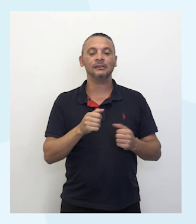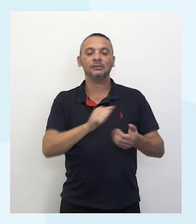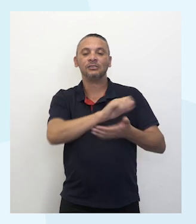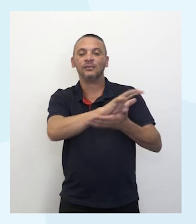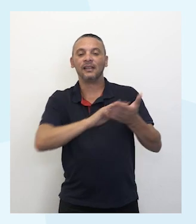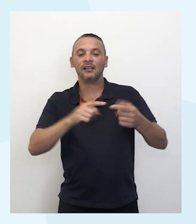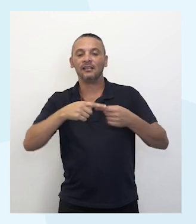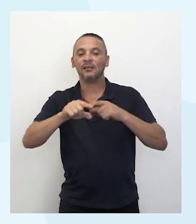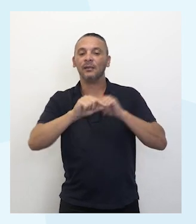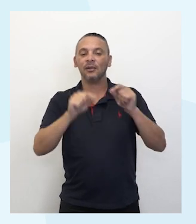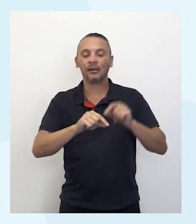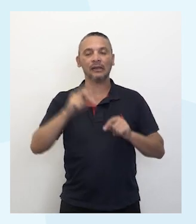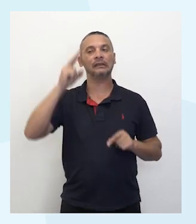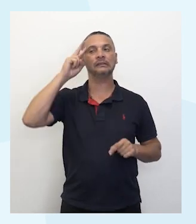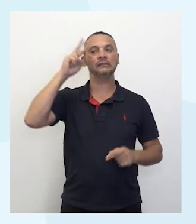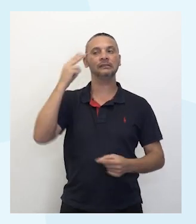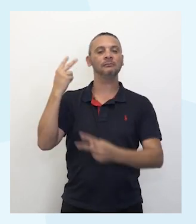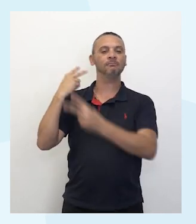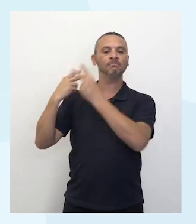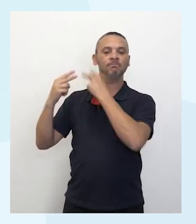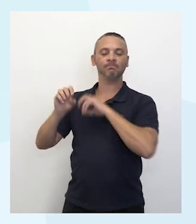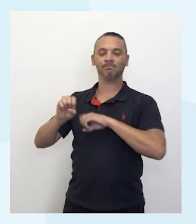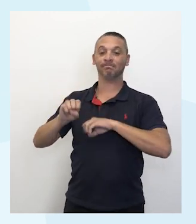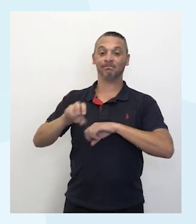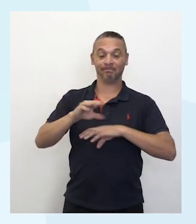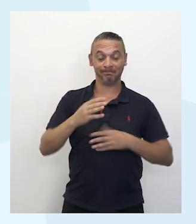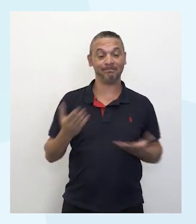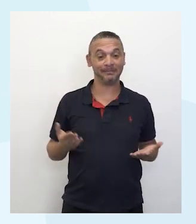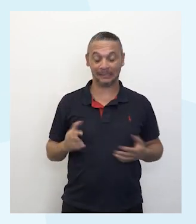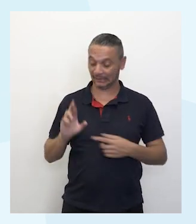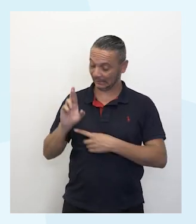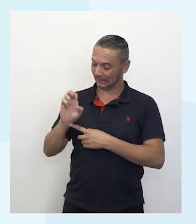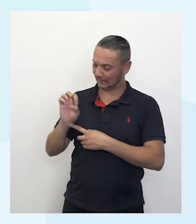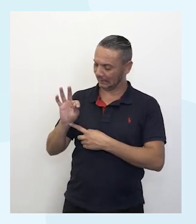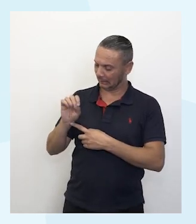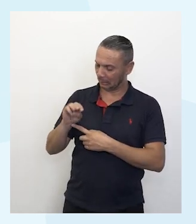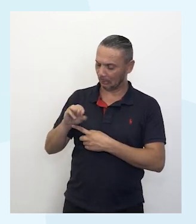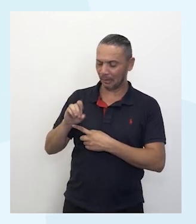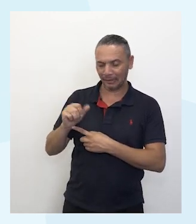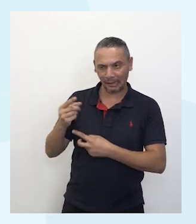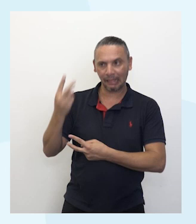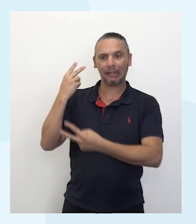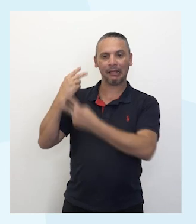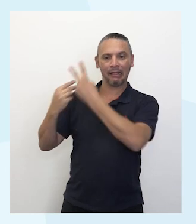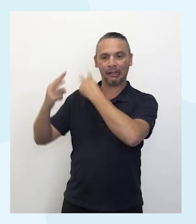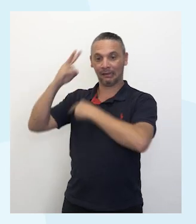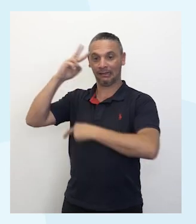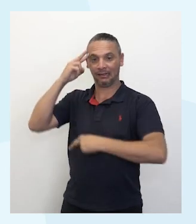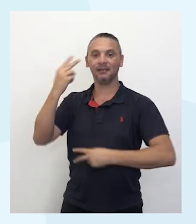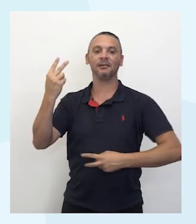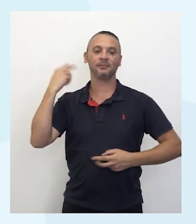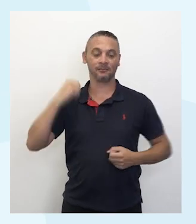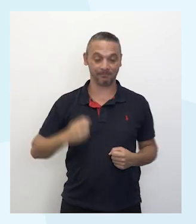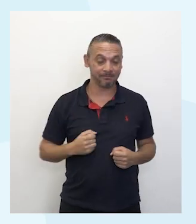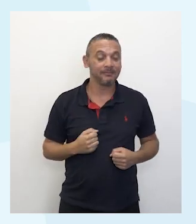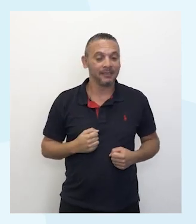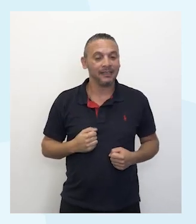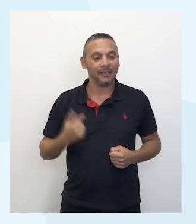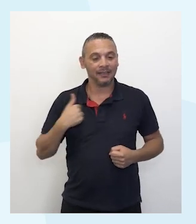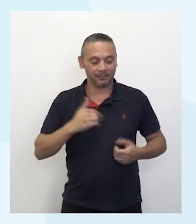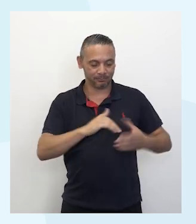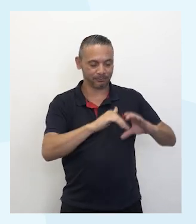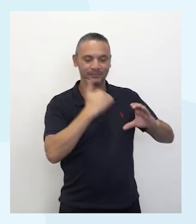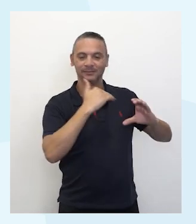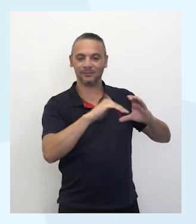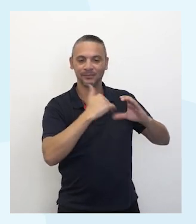semana de retomada, né? Ninguém aguenta mais falar em retomada da retomada. Mas é muito importante, eu tenho recebido algumas